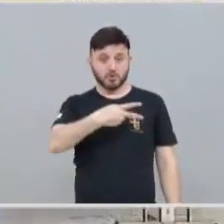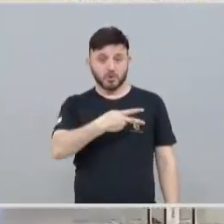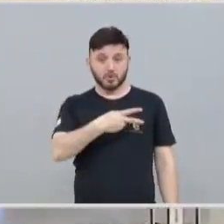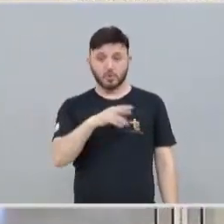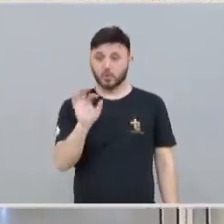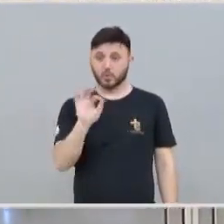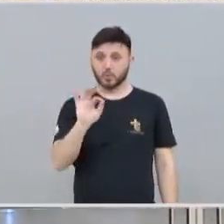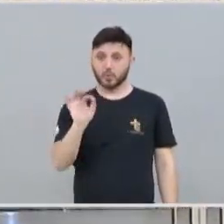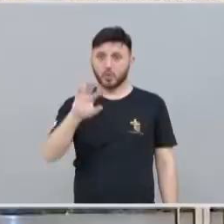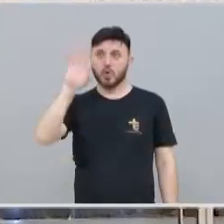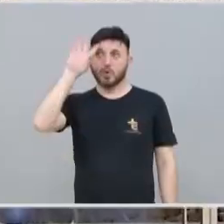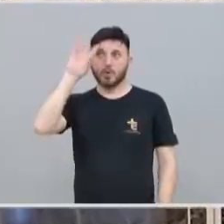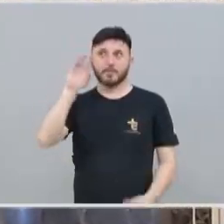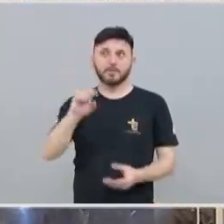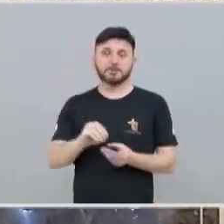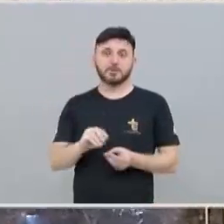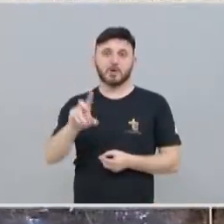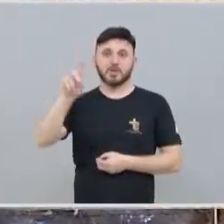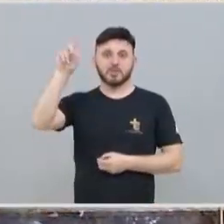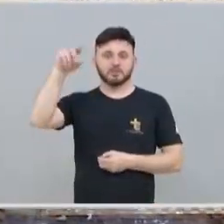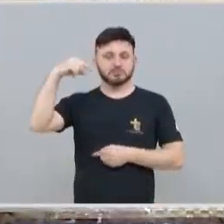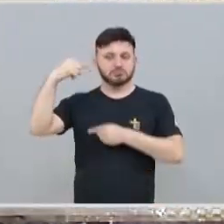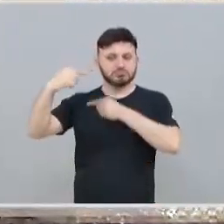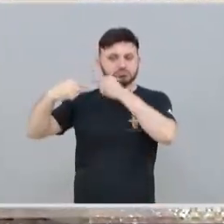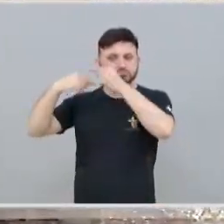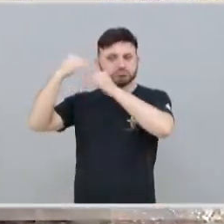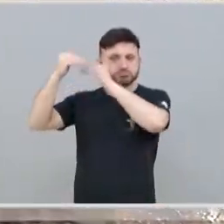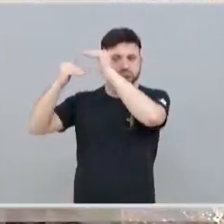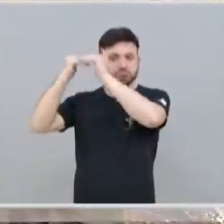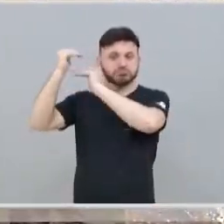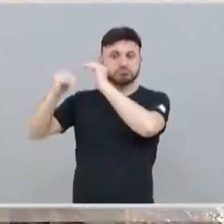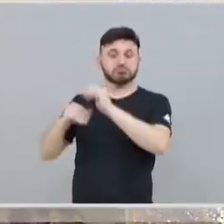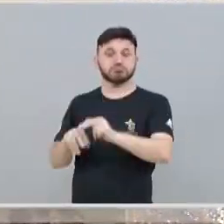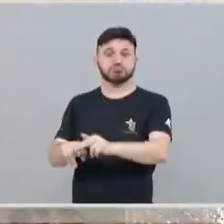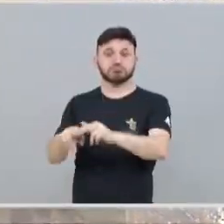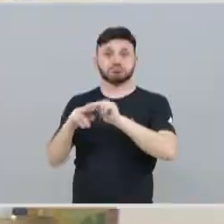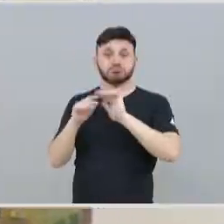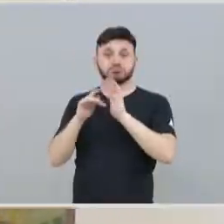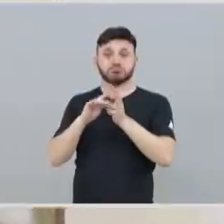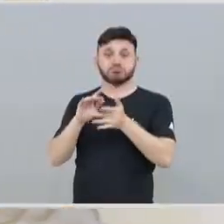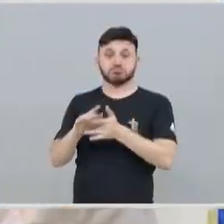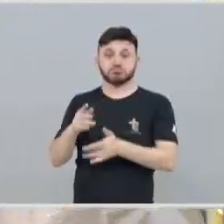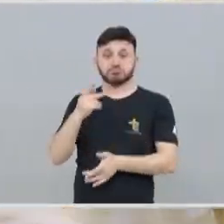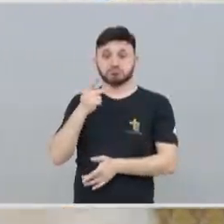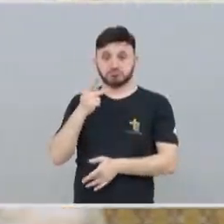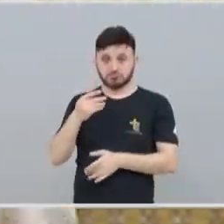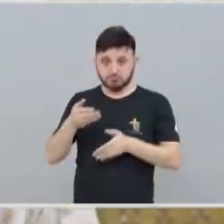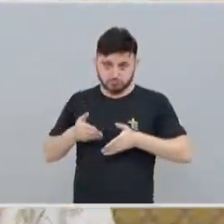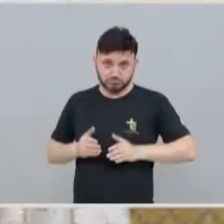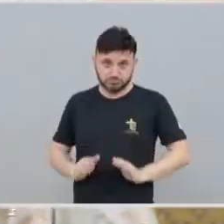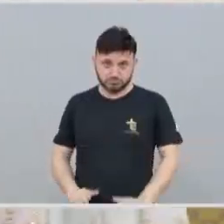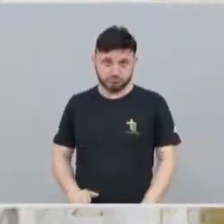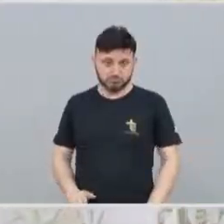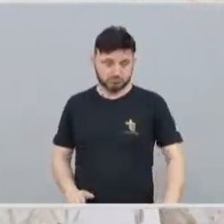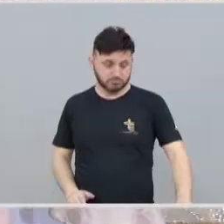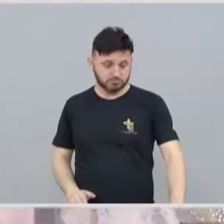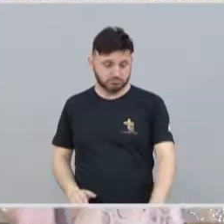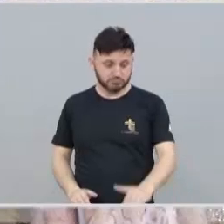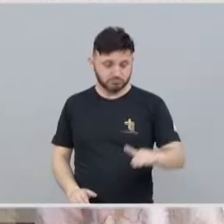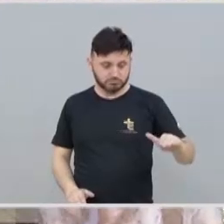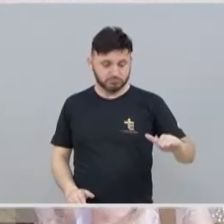compreensão de deus que foi mudando por isso que jesus vai dizer diante do gol daquele paralítico